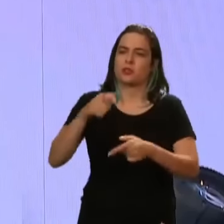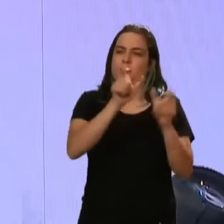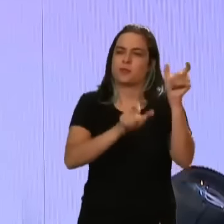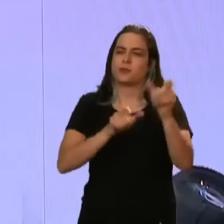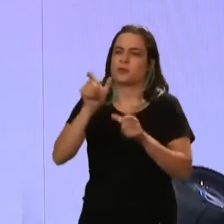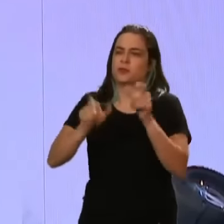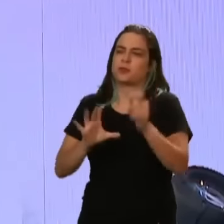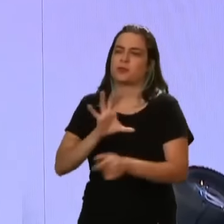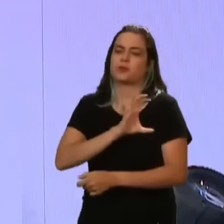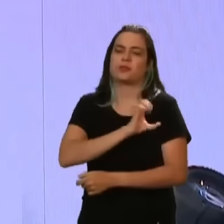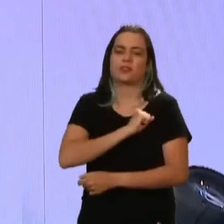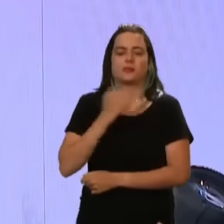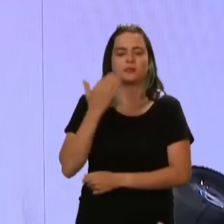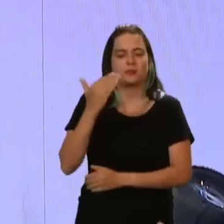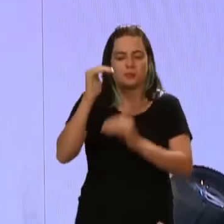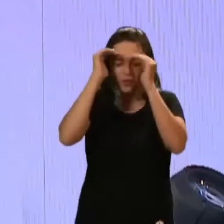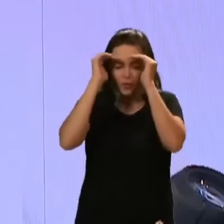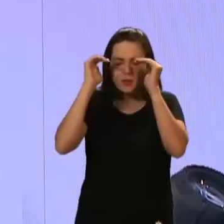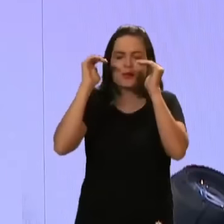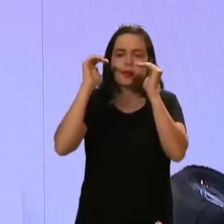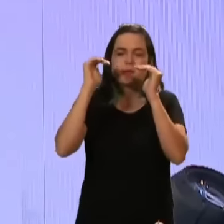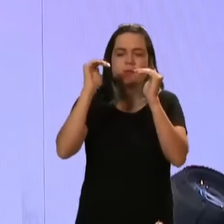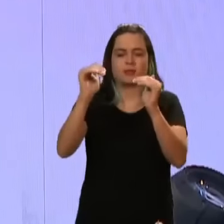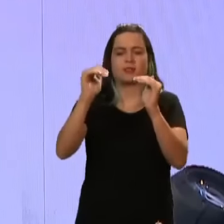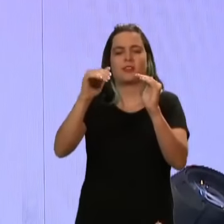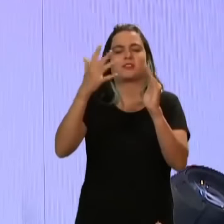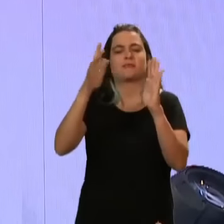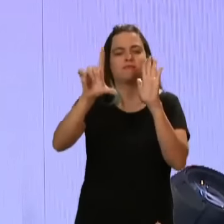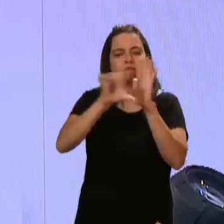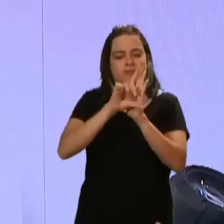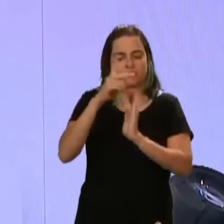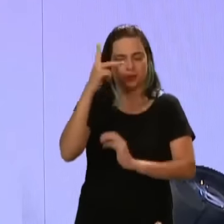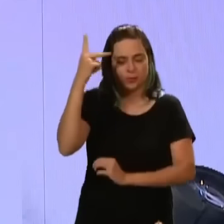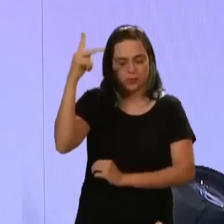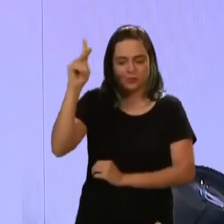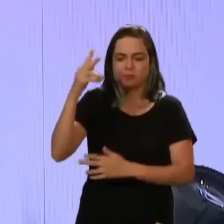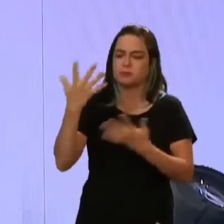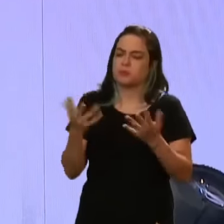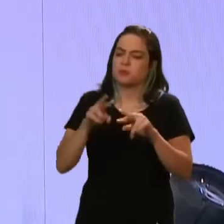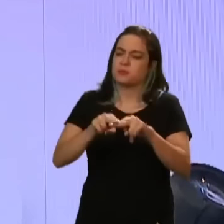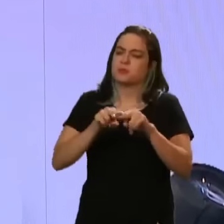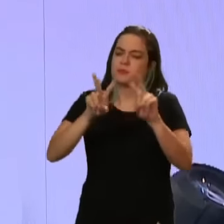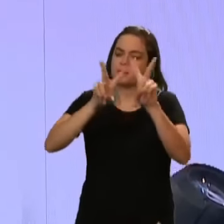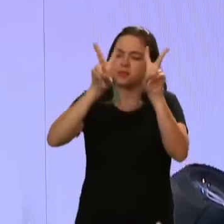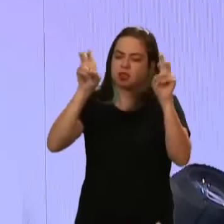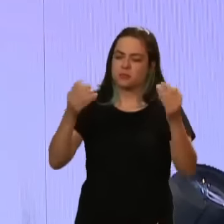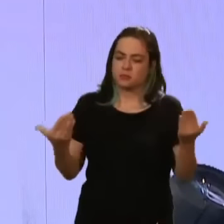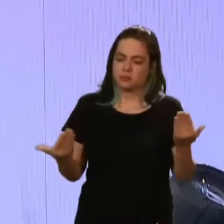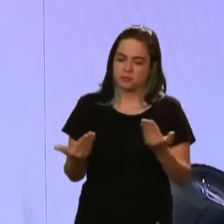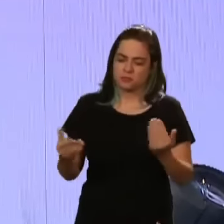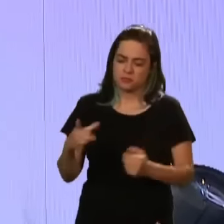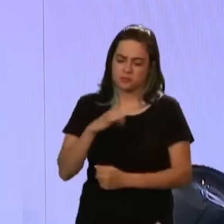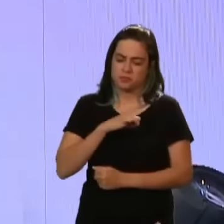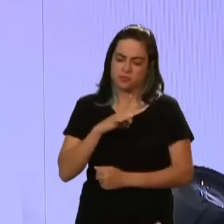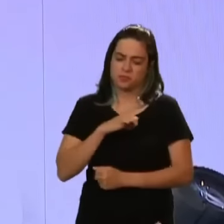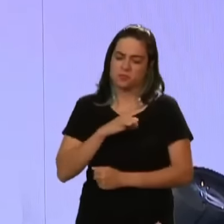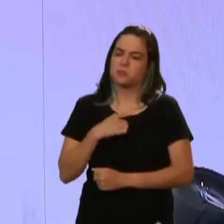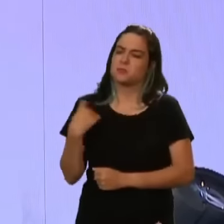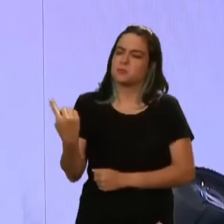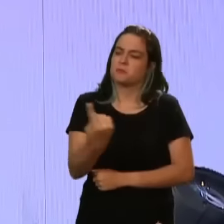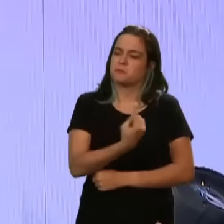e obedecem os Teus mandamentos. Por isso eu oro para que essa palavra, esse tema que o Senhor trouxe para mim, possa